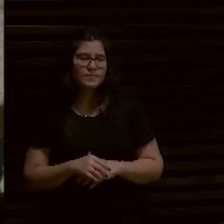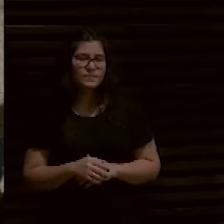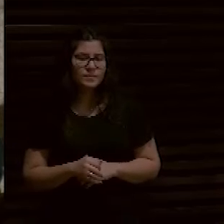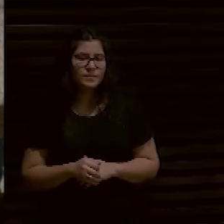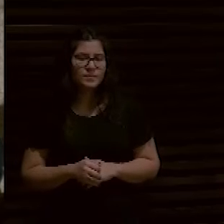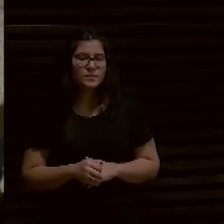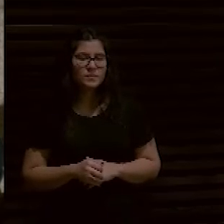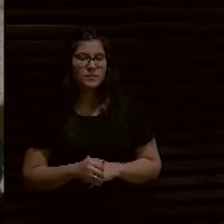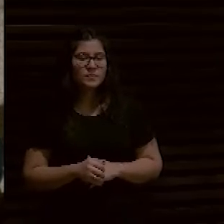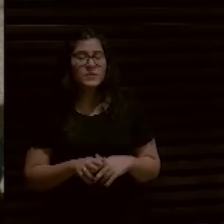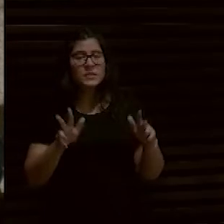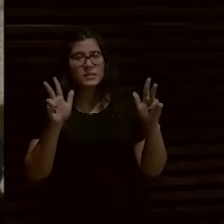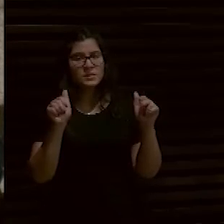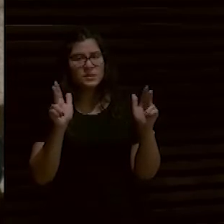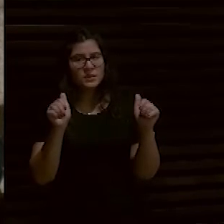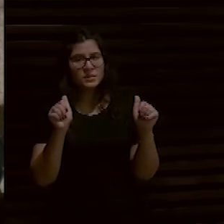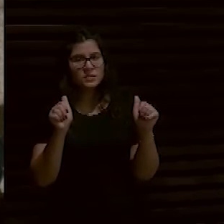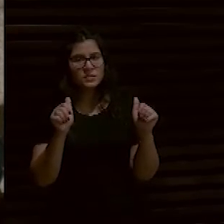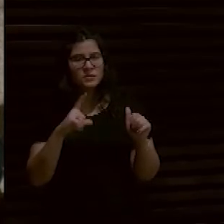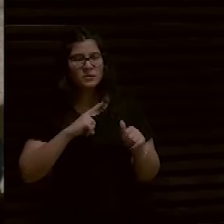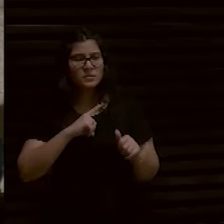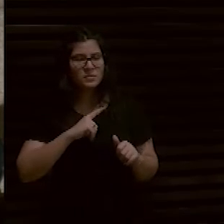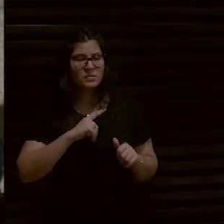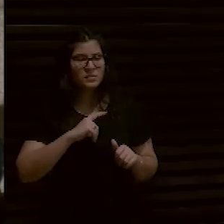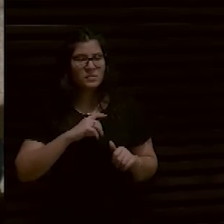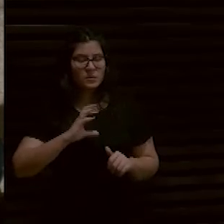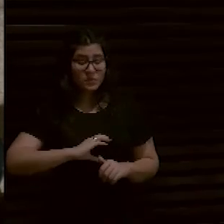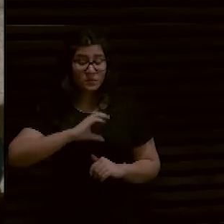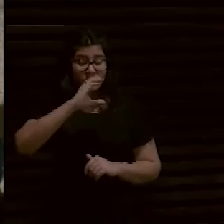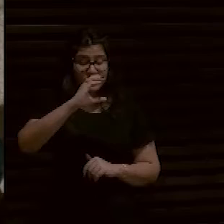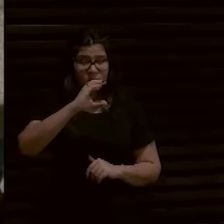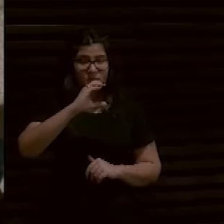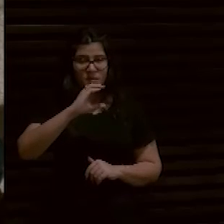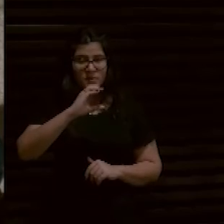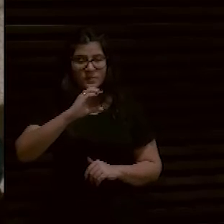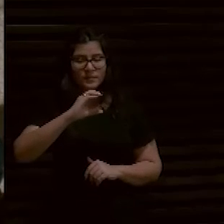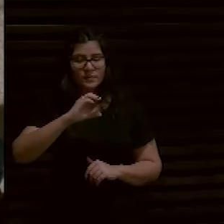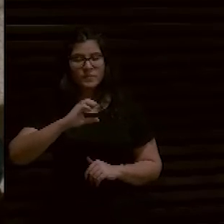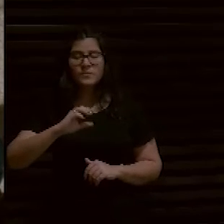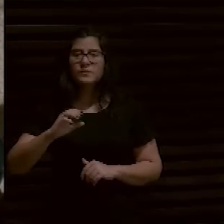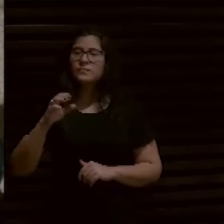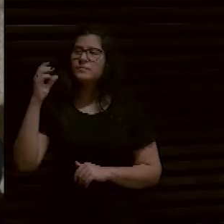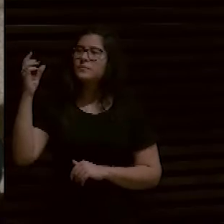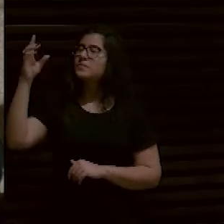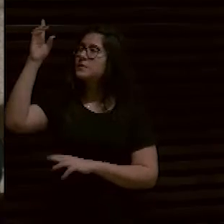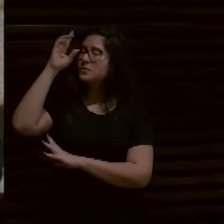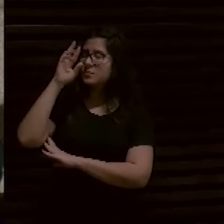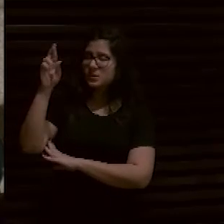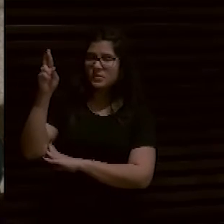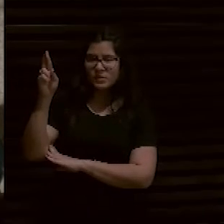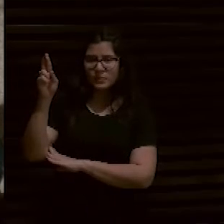É uma questão de ter autoconfiança ou confiança no alto, no